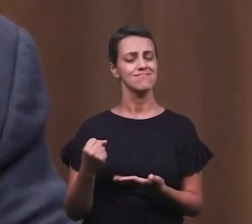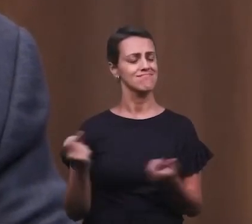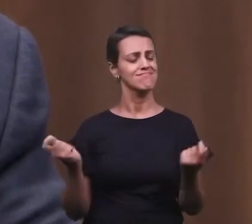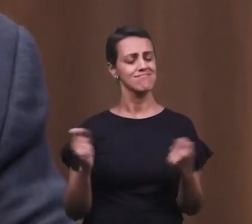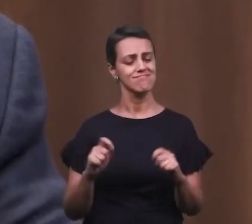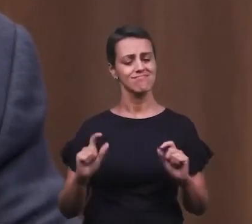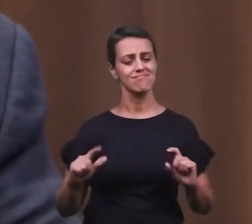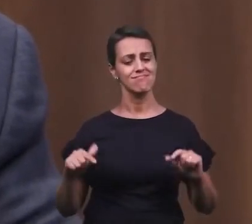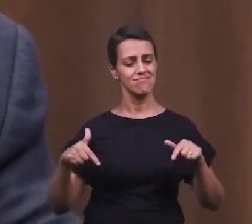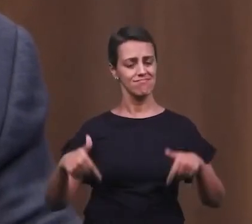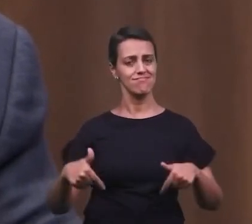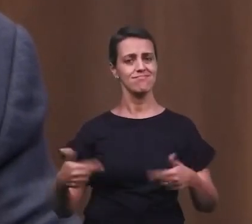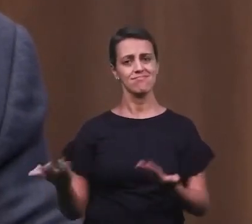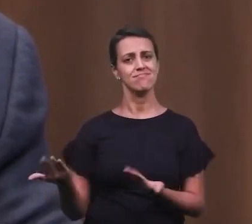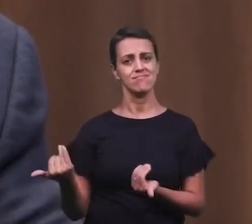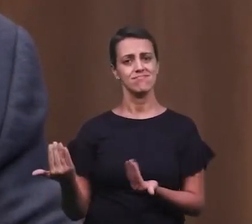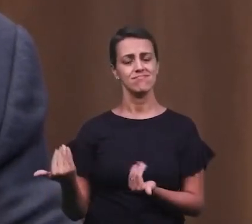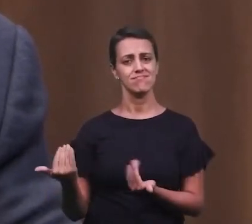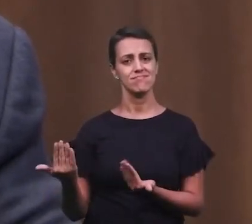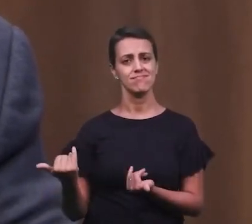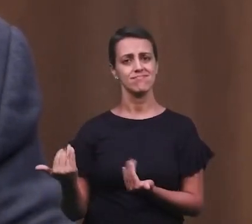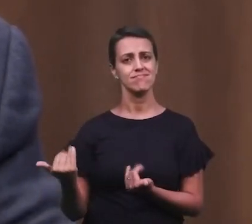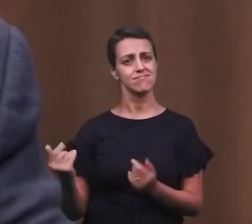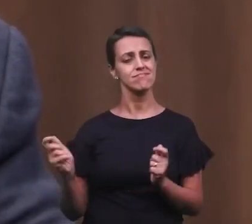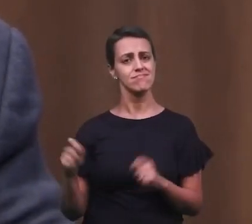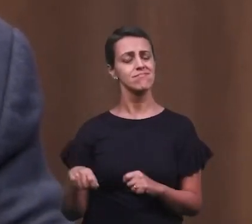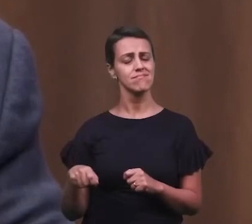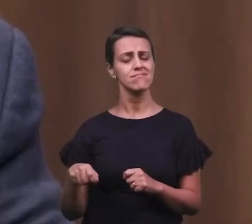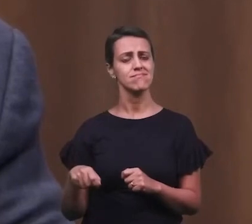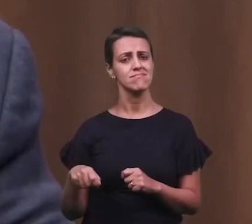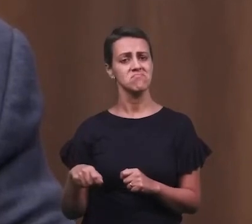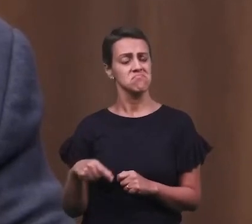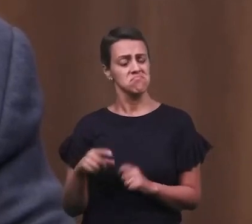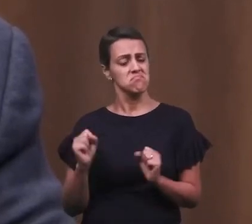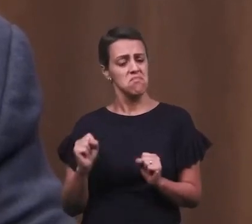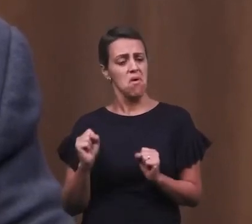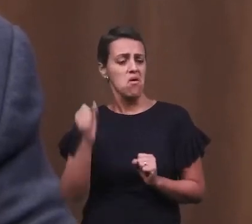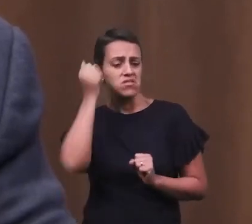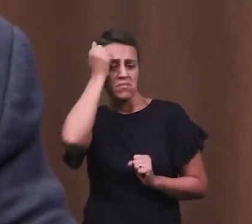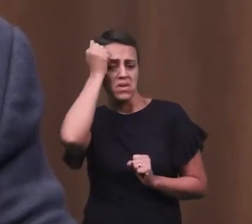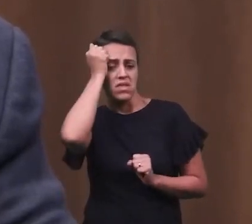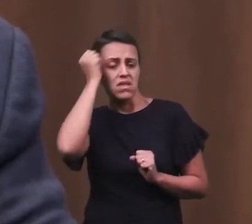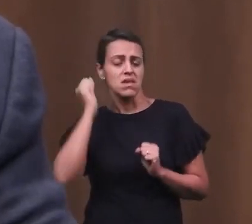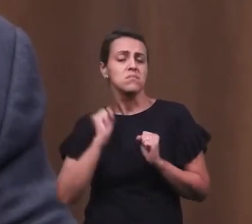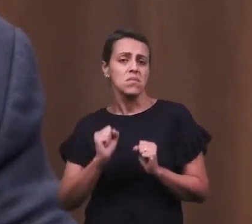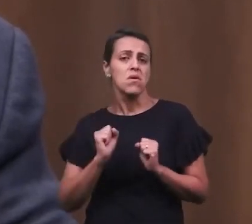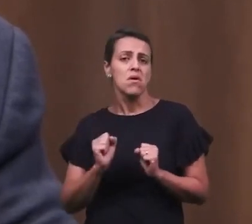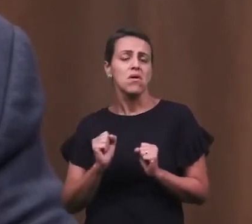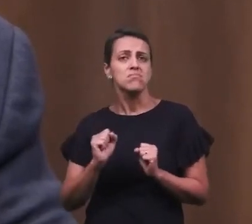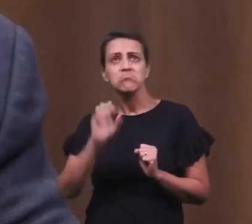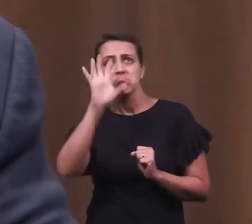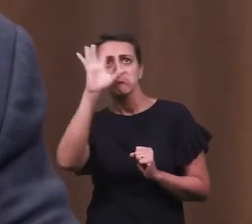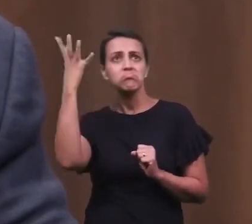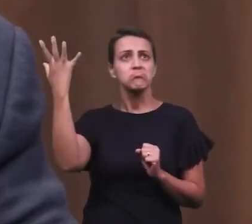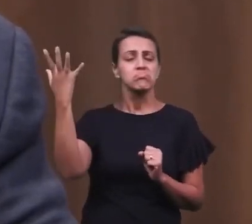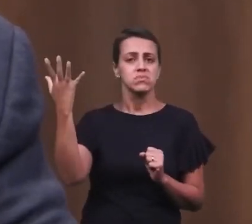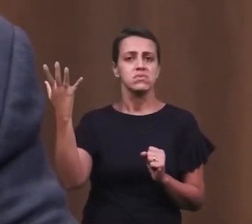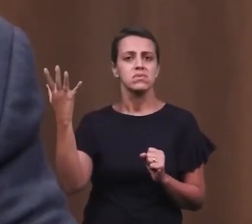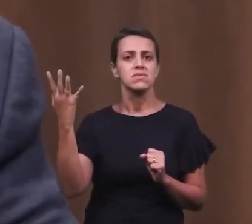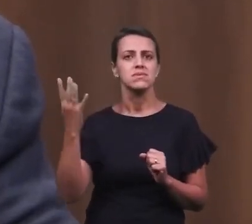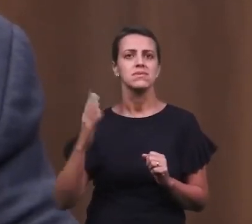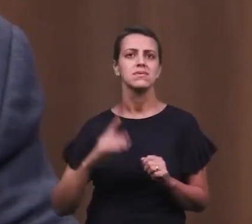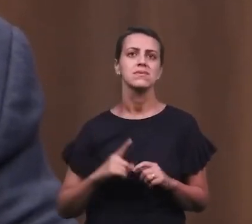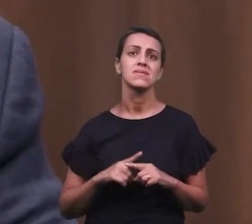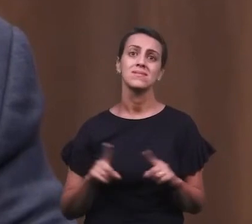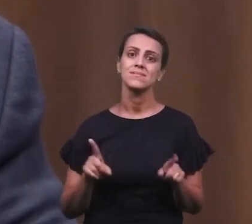jovem. Ele pode se arrepender, ele pode vir para a presença do Senhor, ser renovado. Mas tem alguns casos também que a